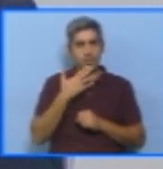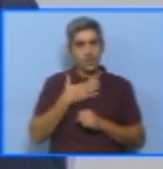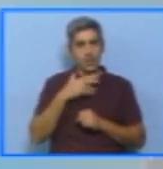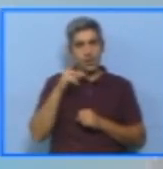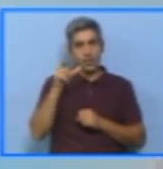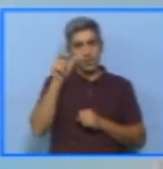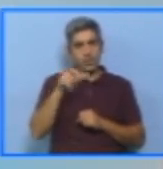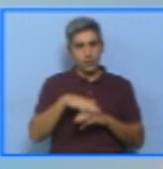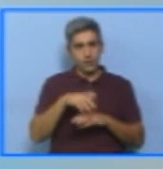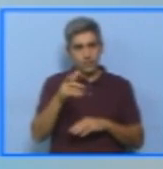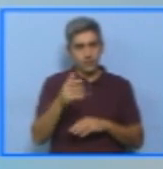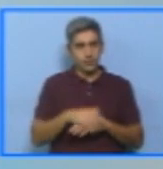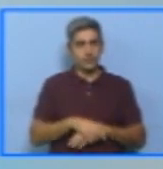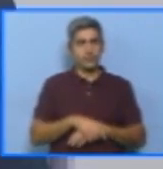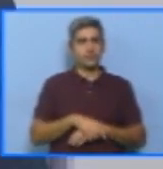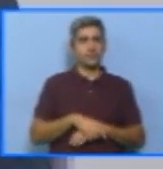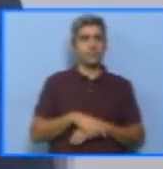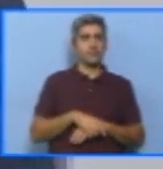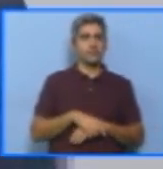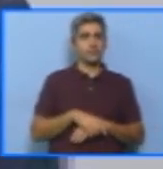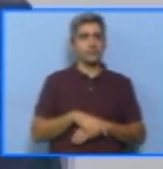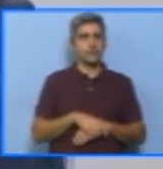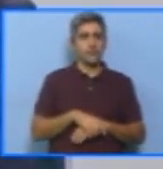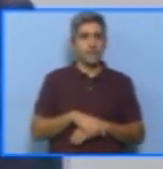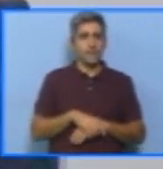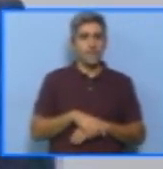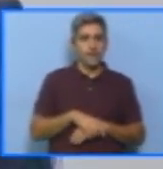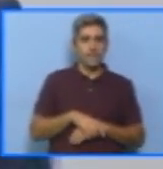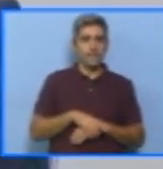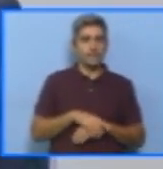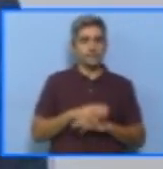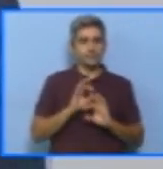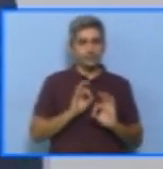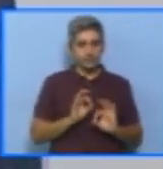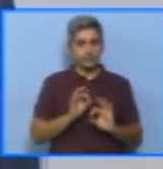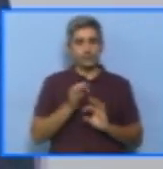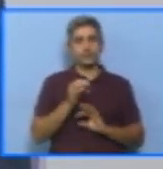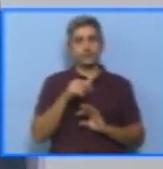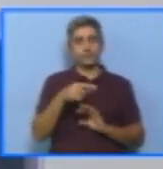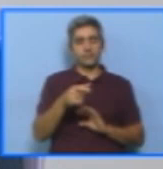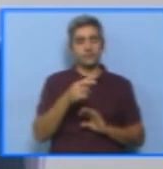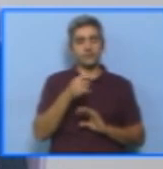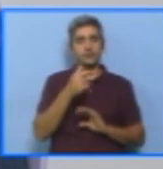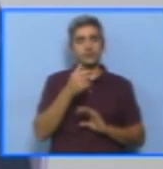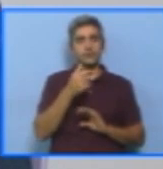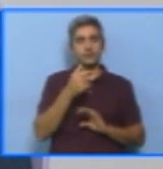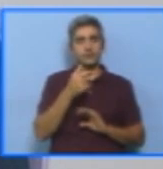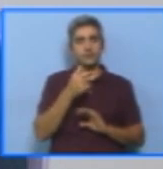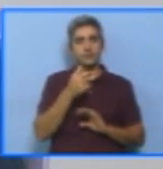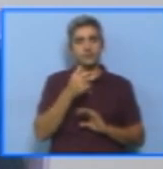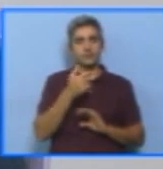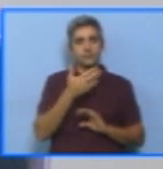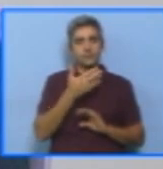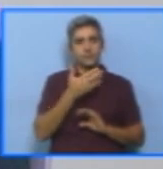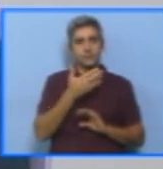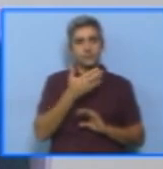isso. Posto isto, temos este domingo 15º, eu penso que